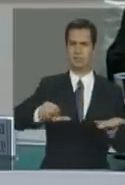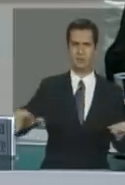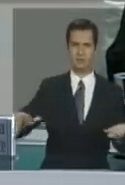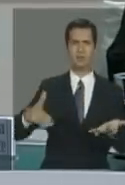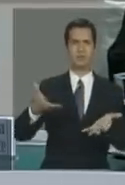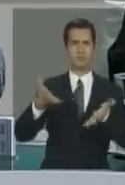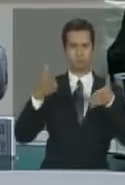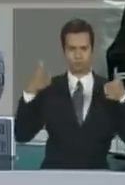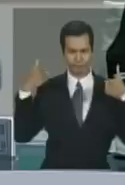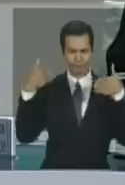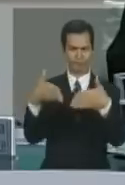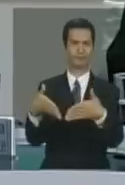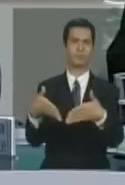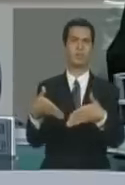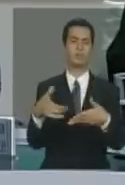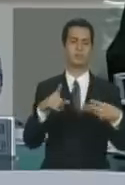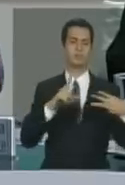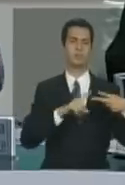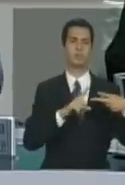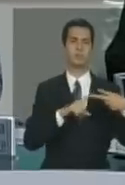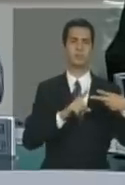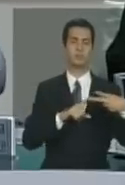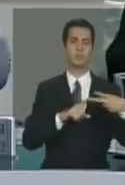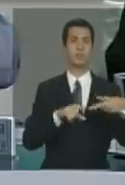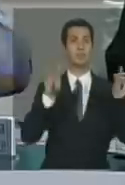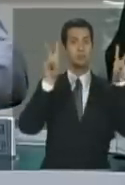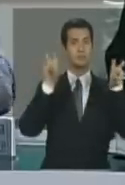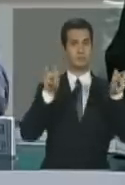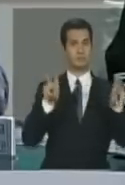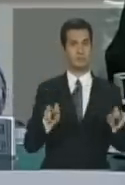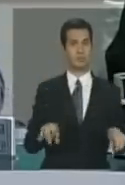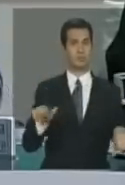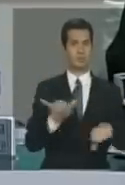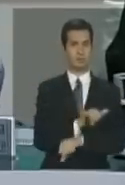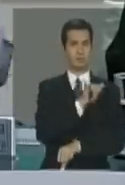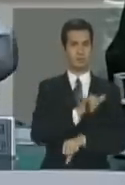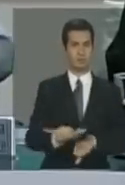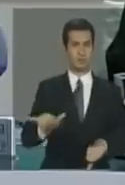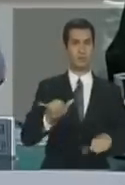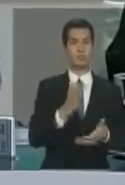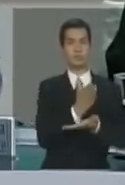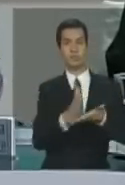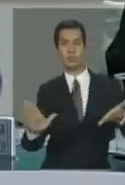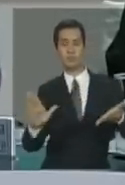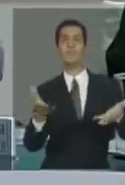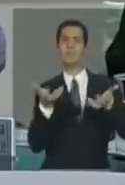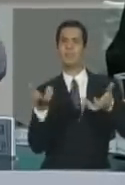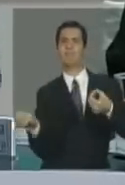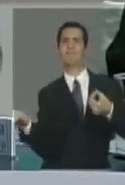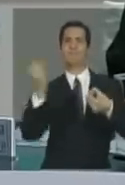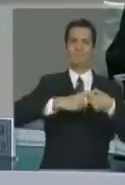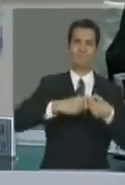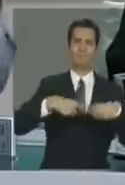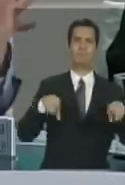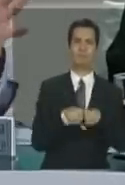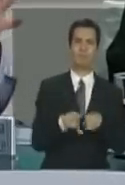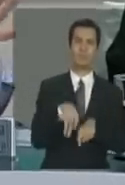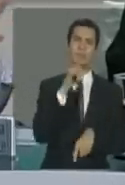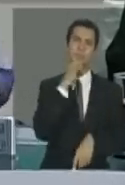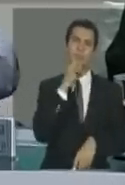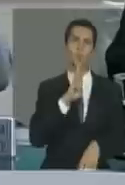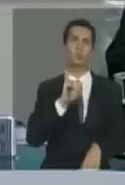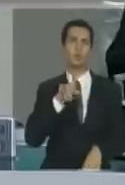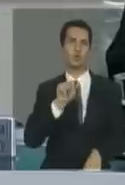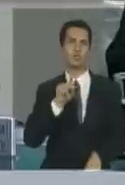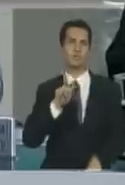construir convergência. Exclusão de temas estratégicos que nós estamos buscando incluir, como clima e biodiversidade, no